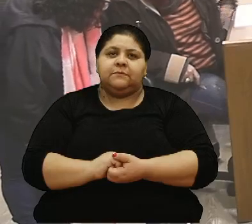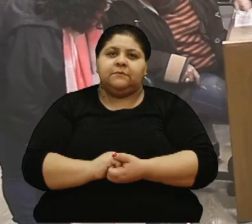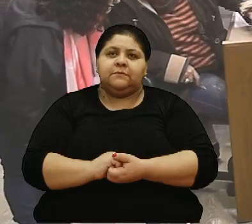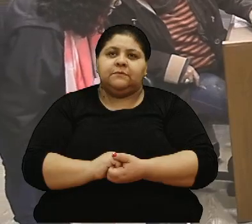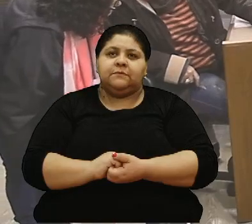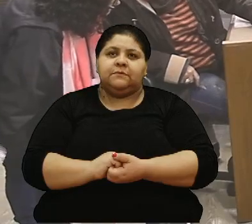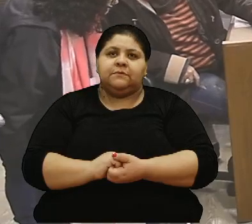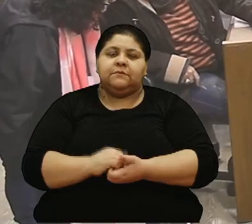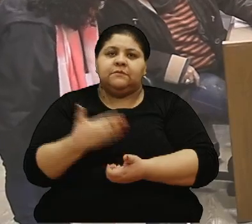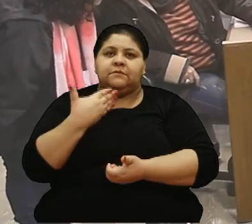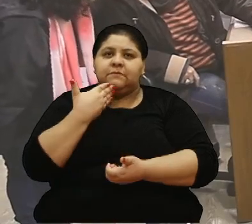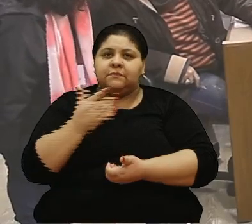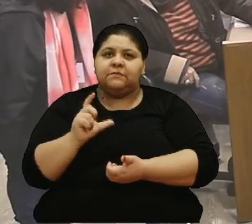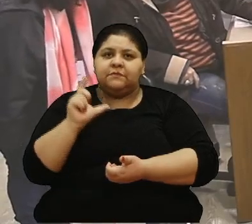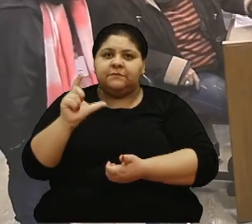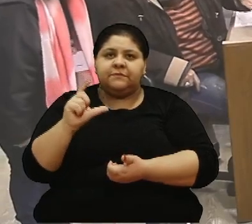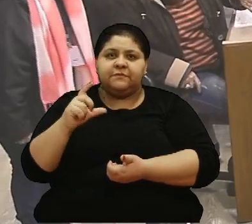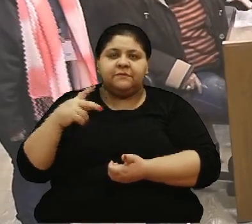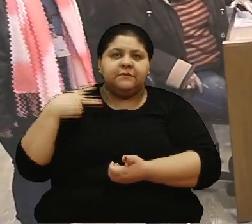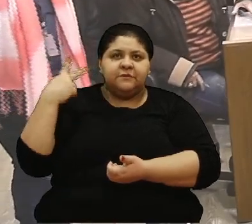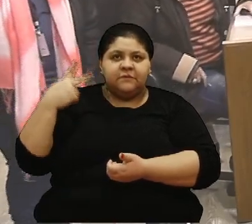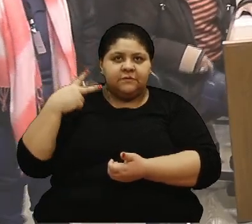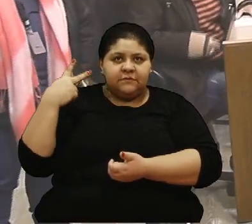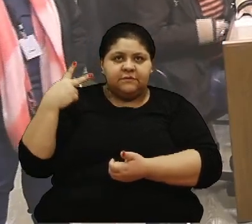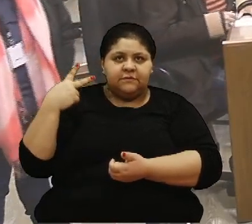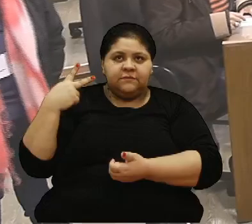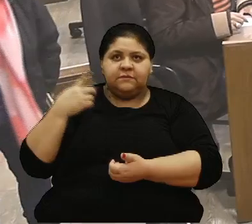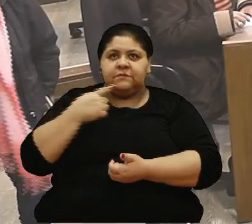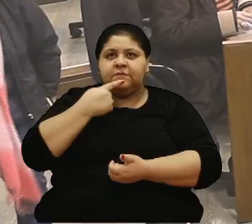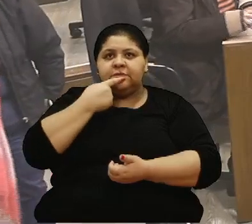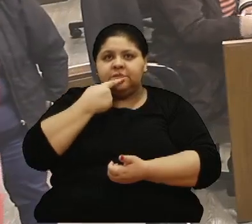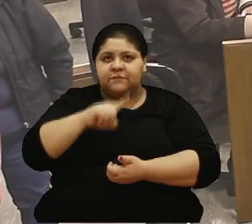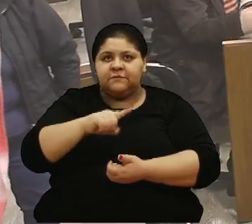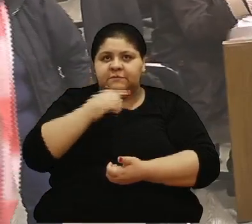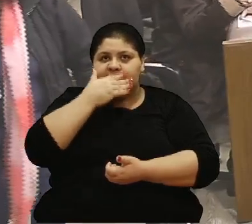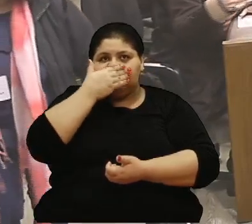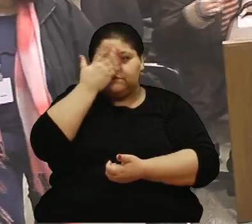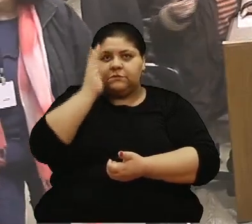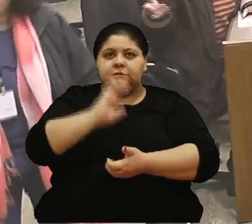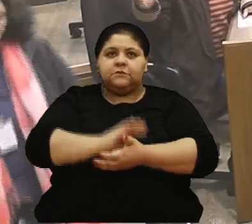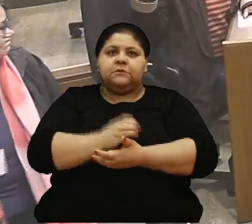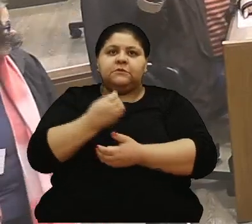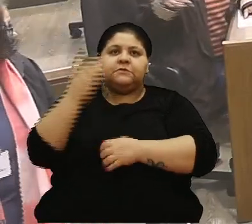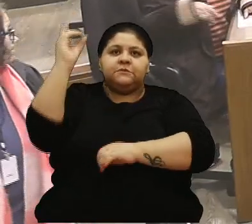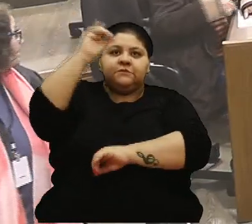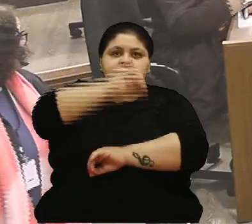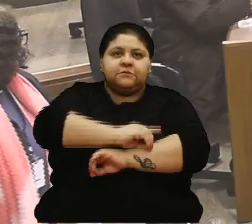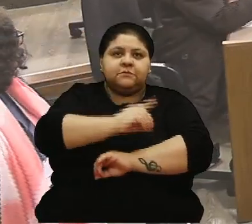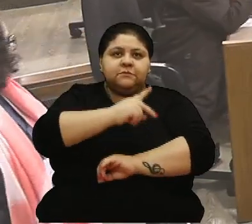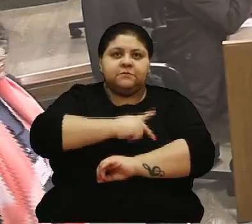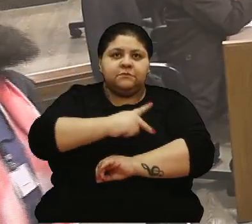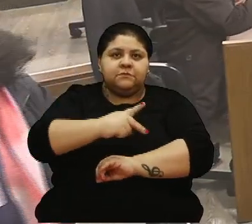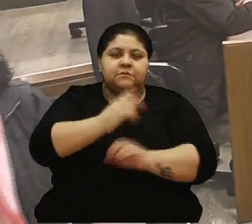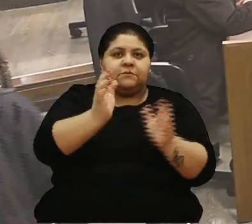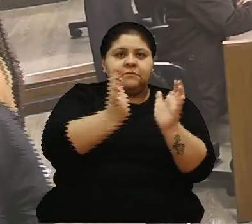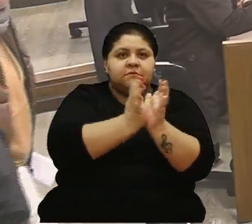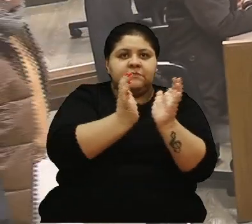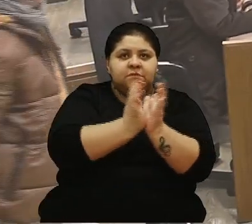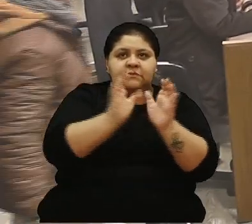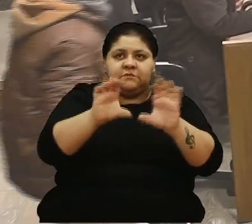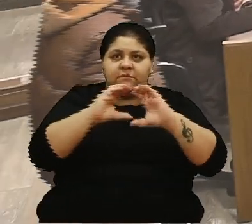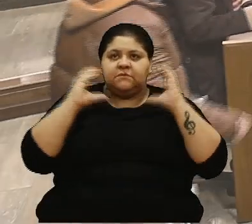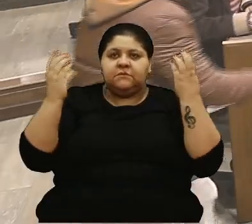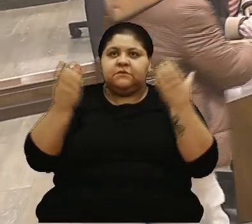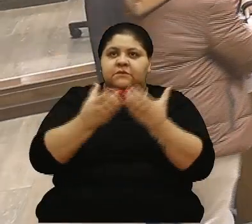Peço a palavra, Com senhor a palavra, vereador Caleb Garbim. Bom dia, senhor presidente, nobres colegas, comunidade caxiense